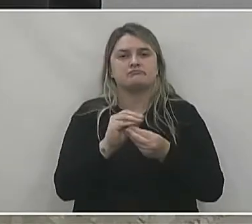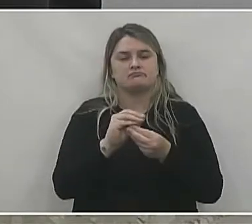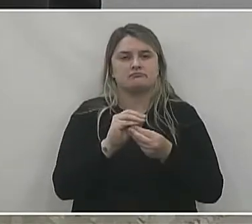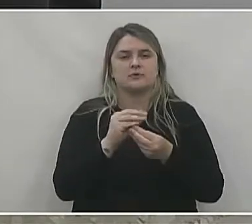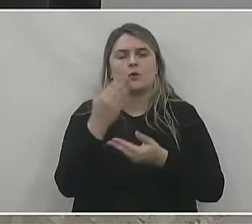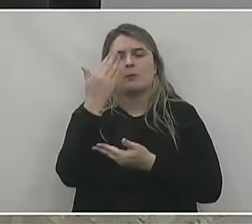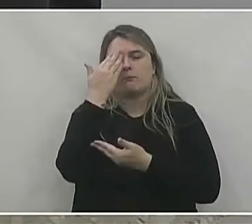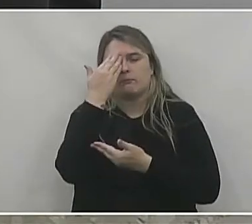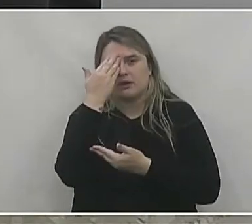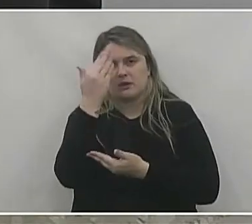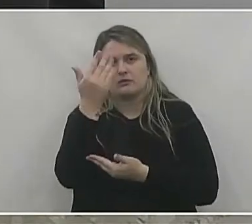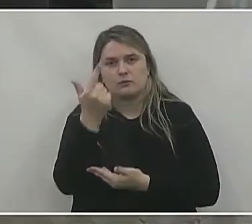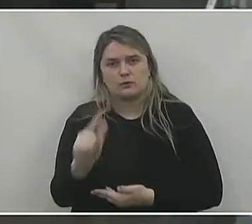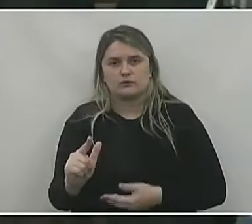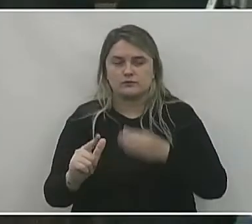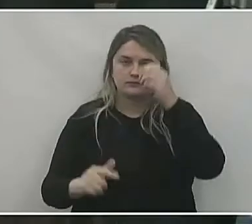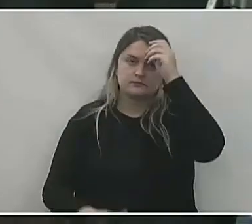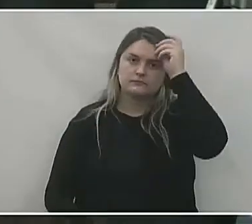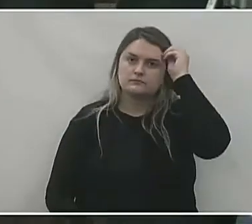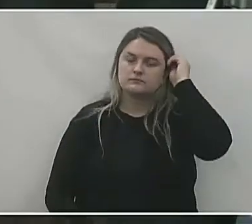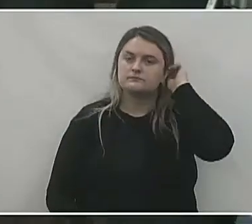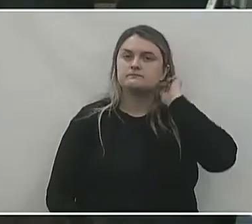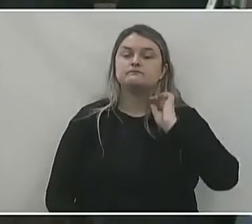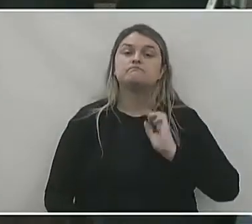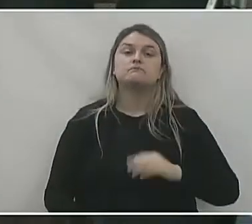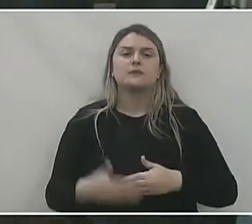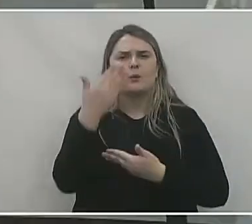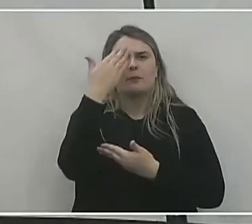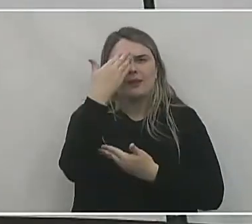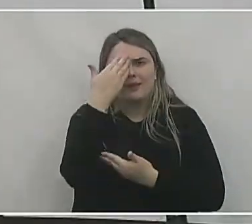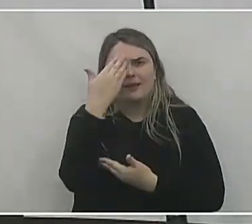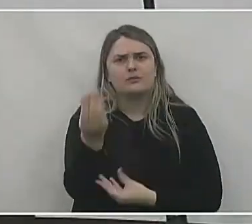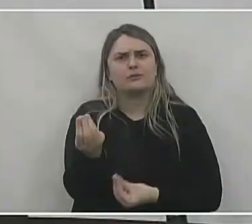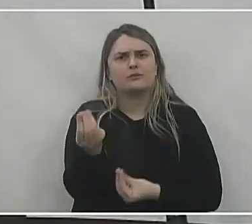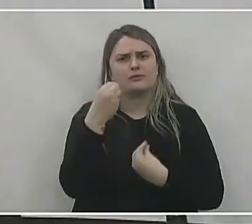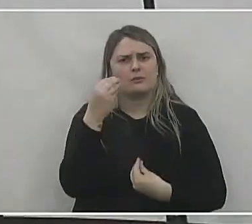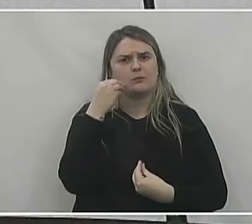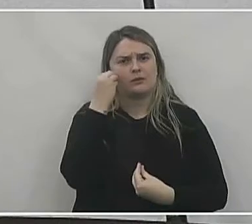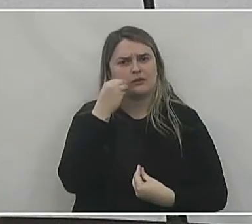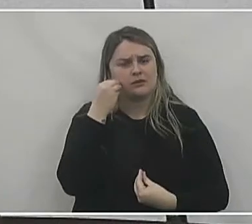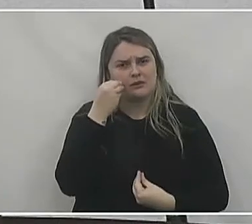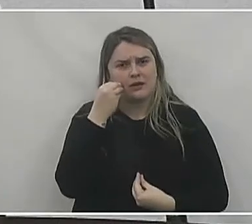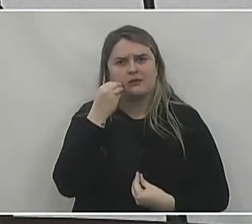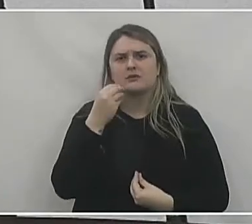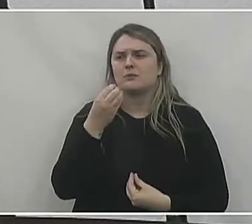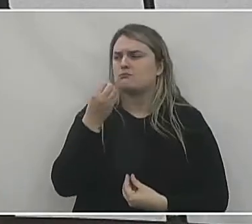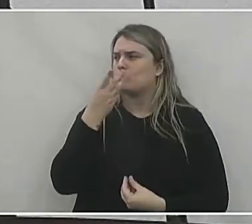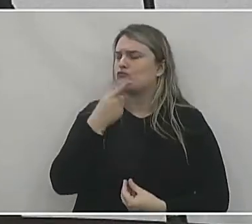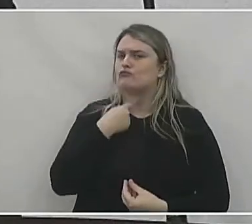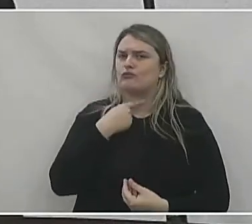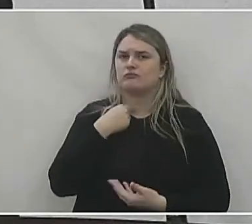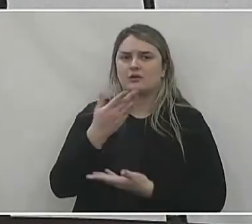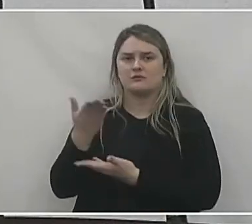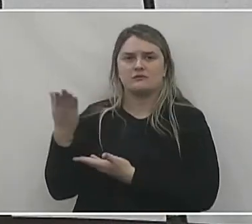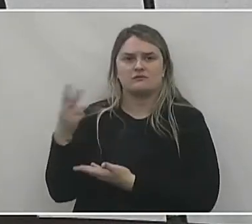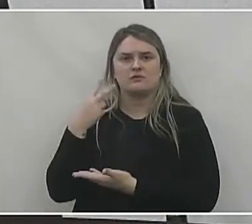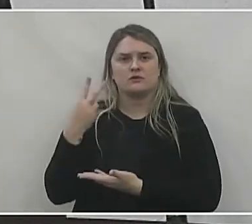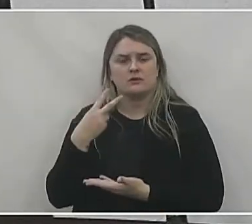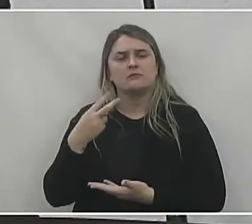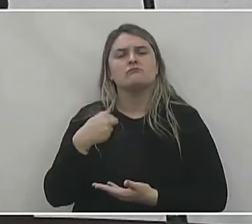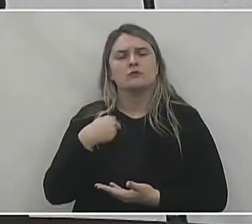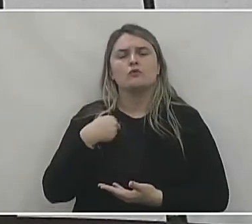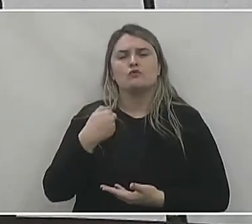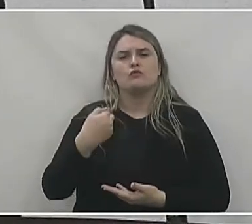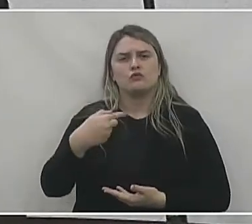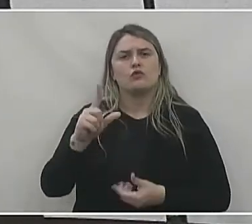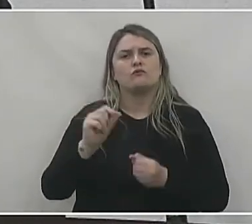finais. Muito obrigado mais uma vez. Eu que agradeço a oportunidade, aqui a boa vontade dos senhores vereadores, dizer que eu vou